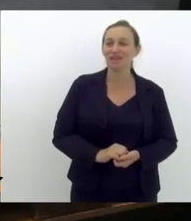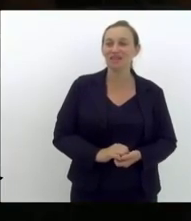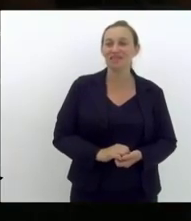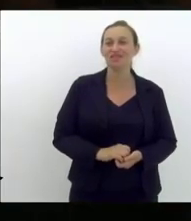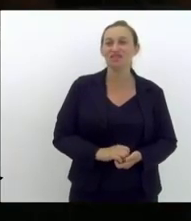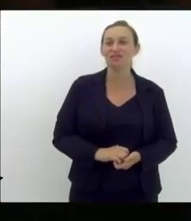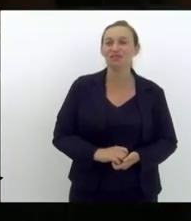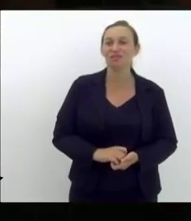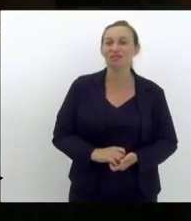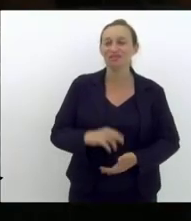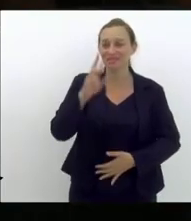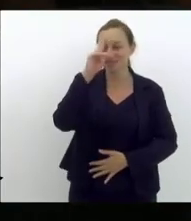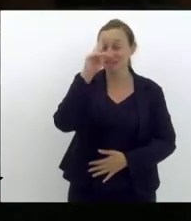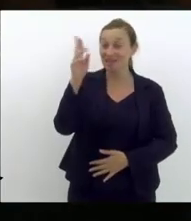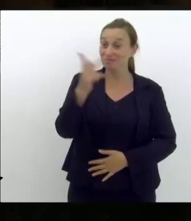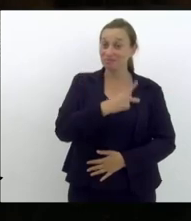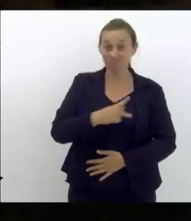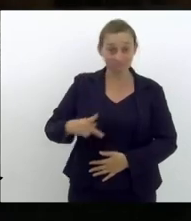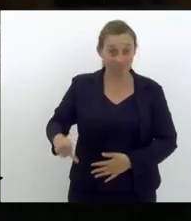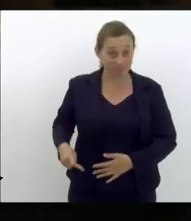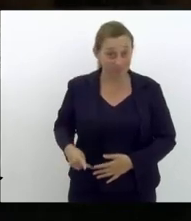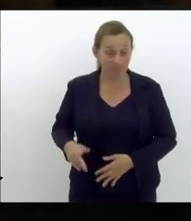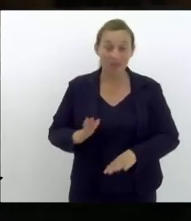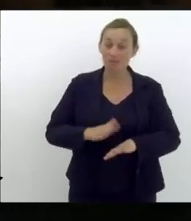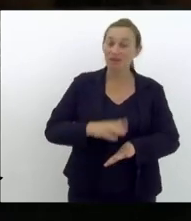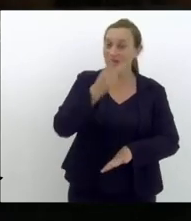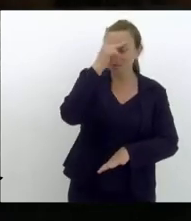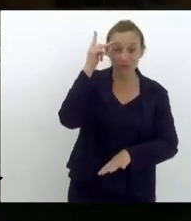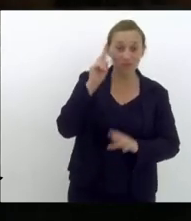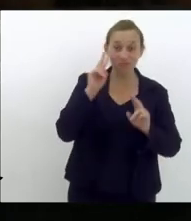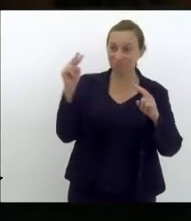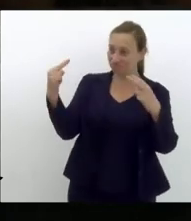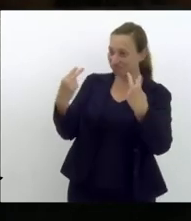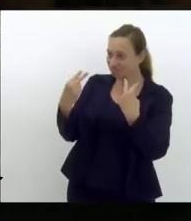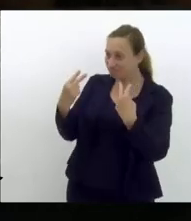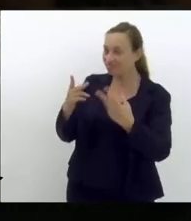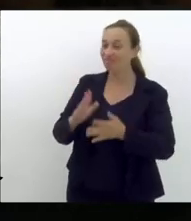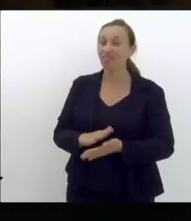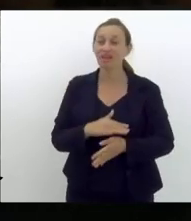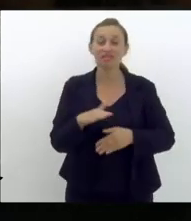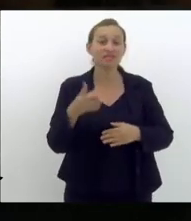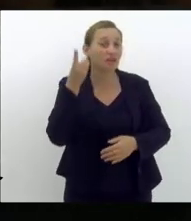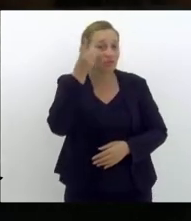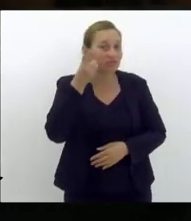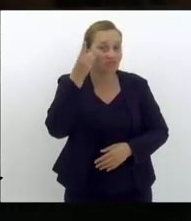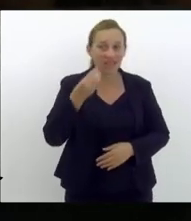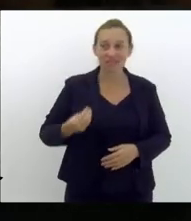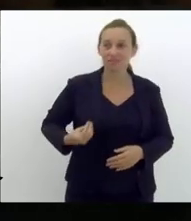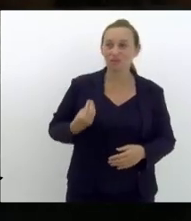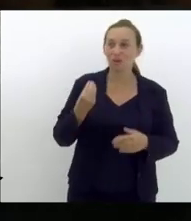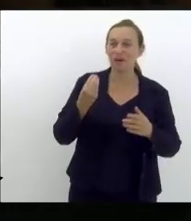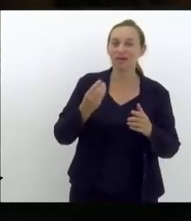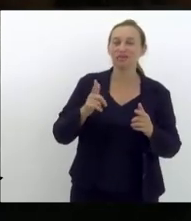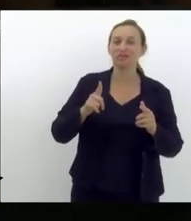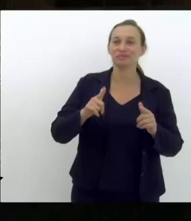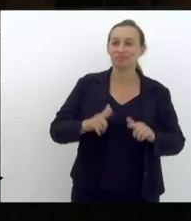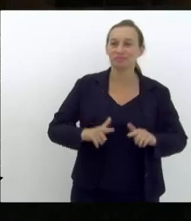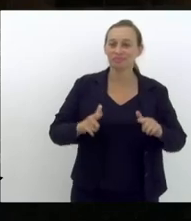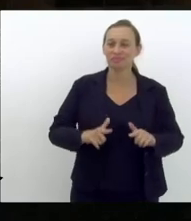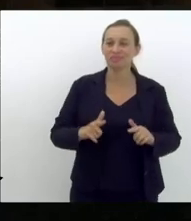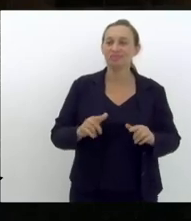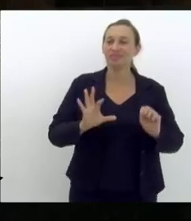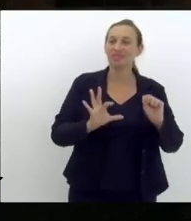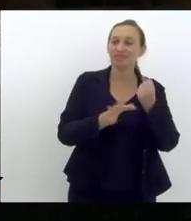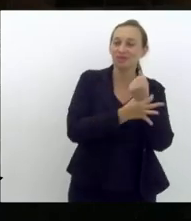senhor presidente tem mais pessoas que nos assistem deputados que aqui estão presentes muitos da comissão de segurança